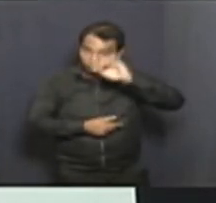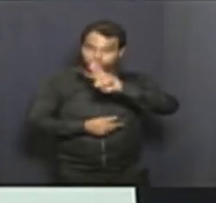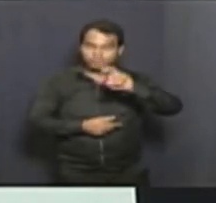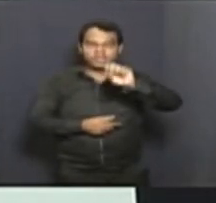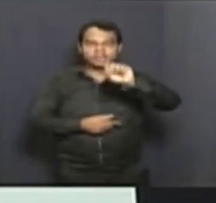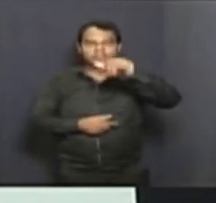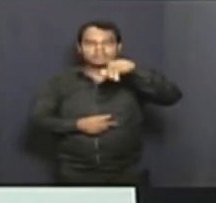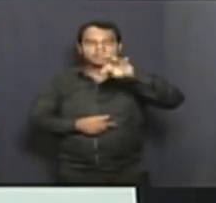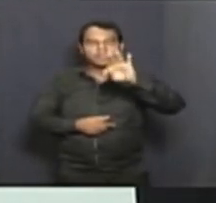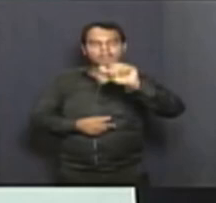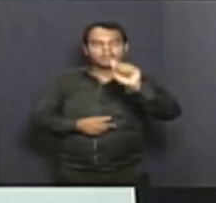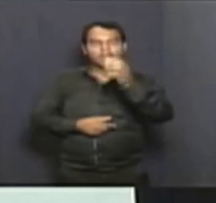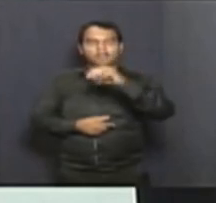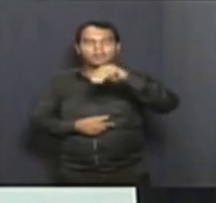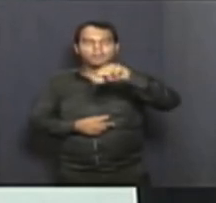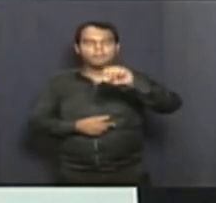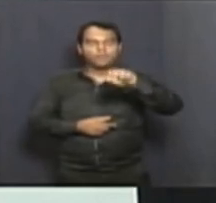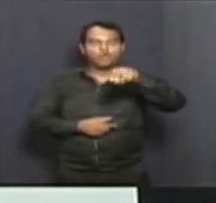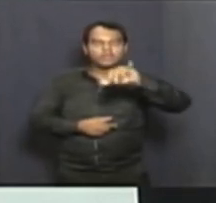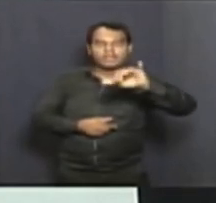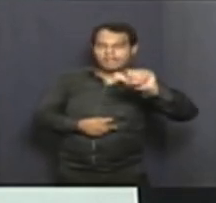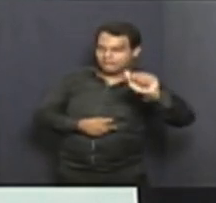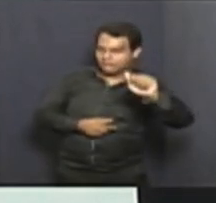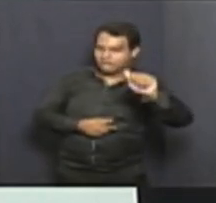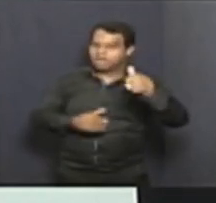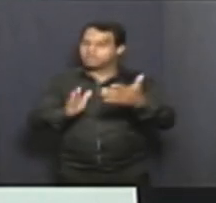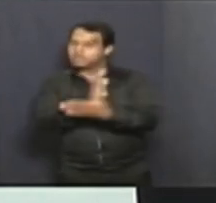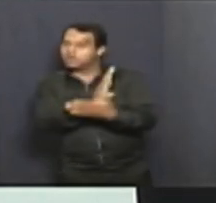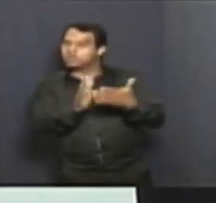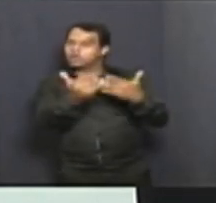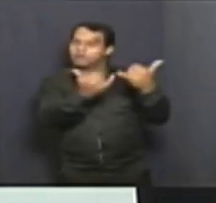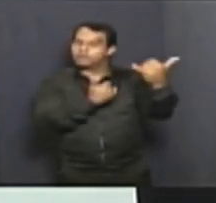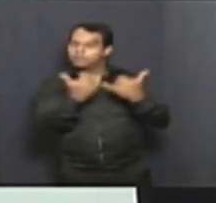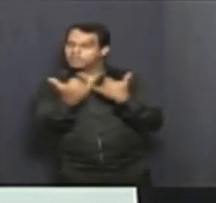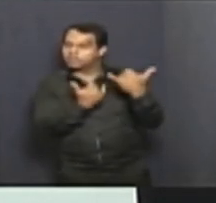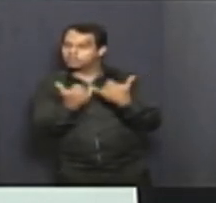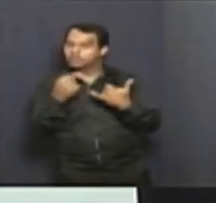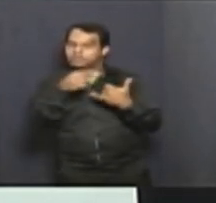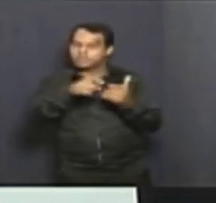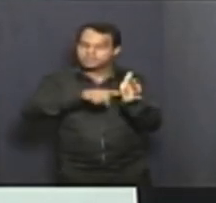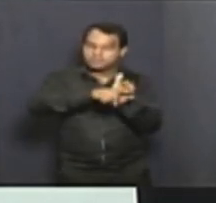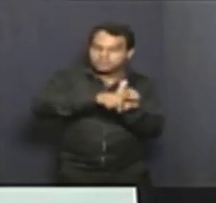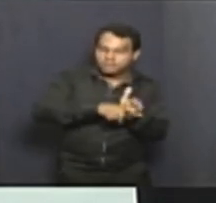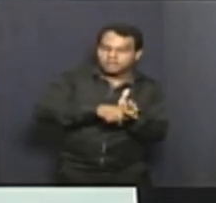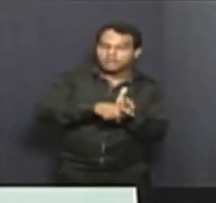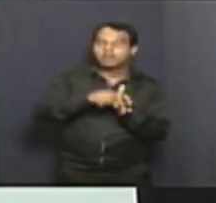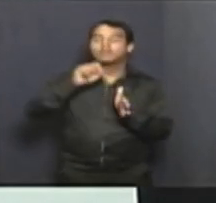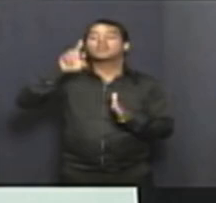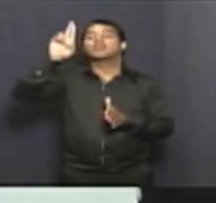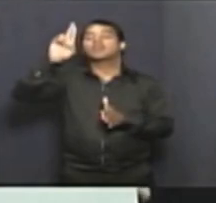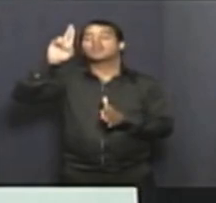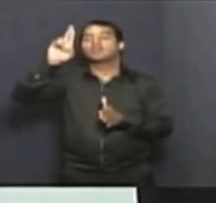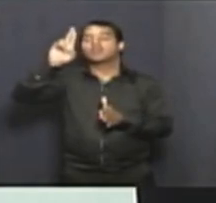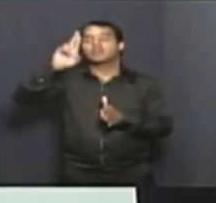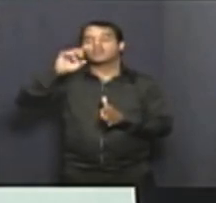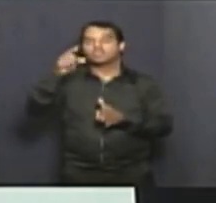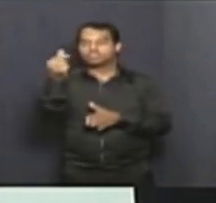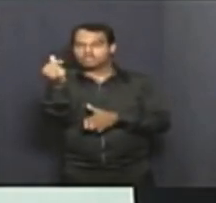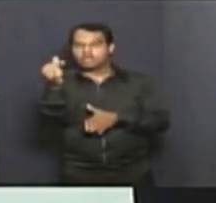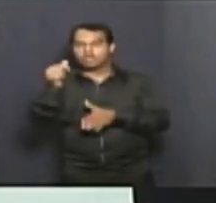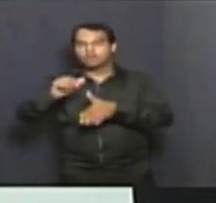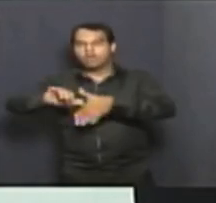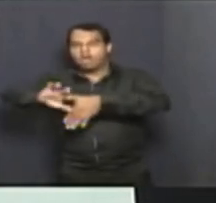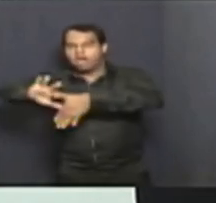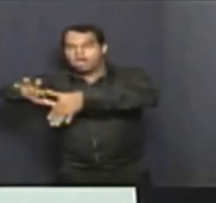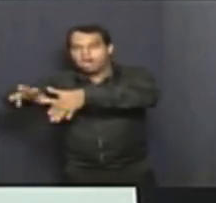mônica e segundo as informações constantes neste inquérito foi proveniente de desvio de dinheiro